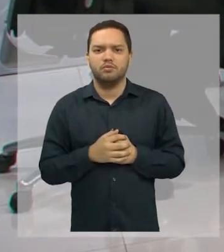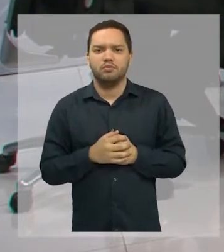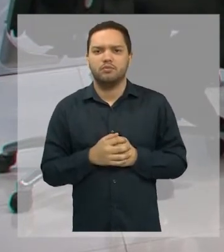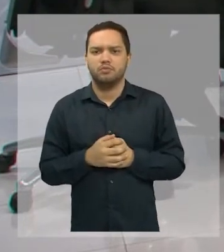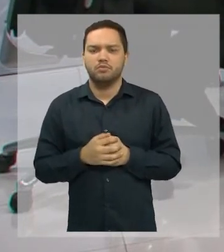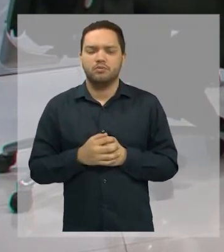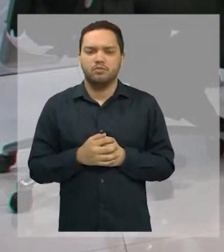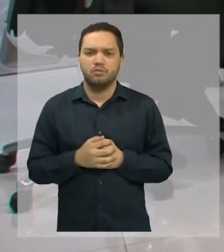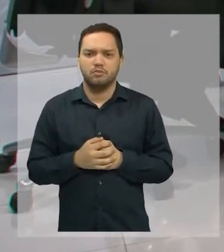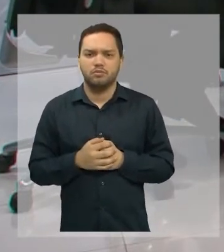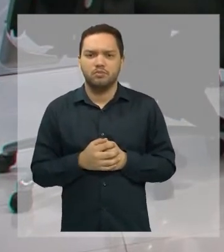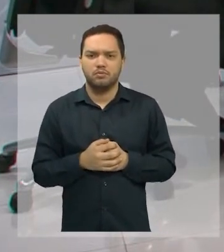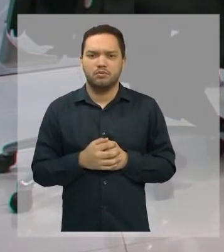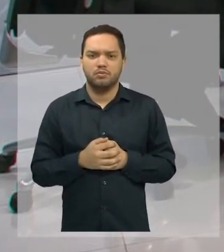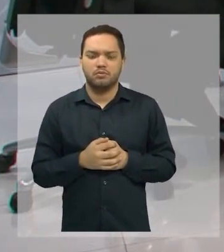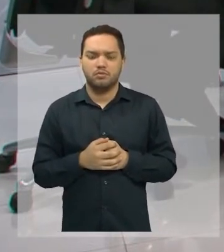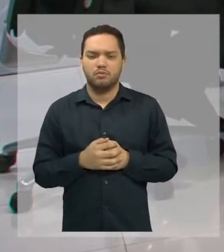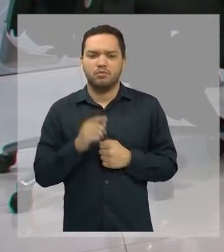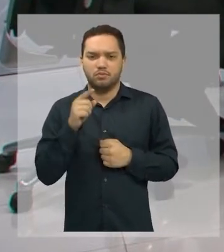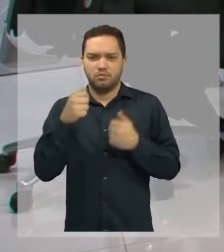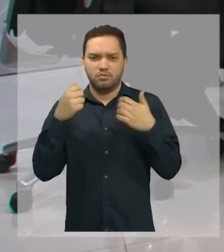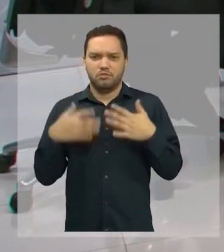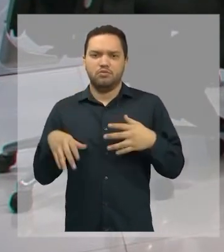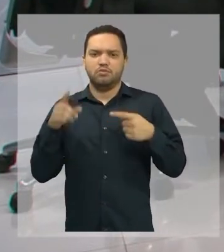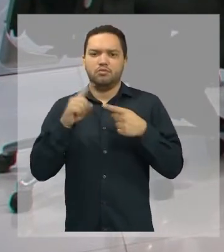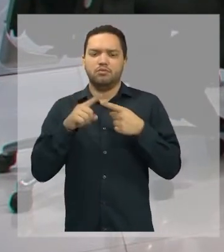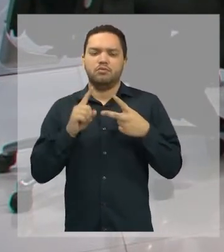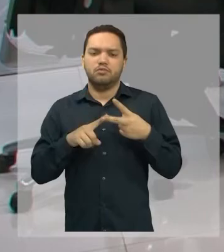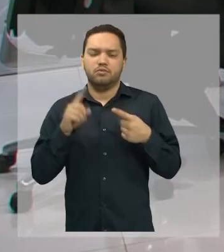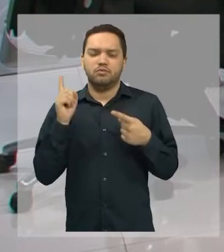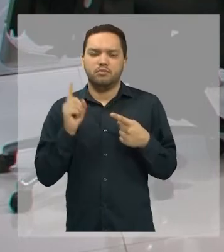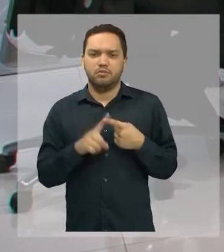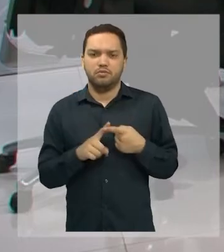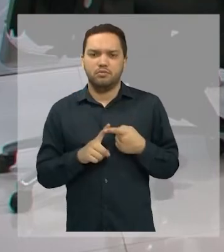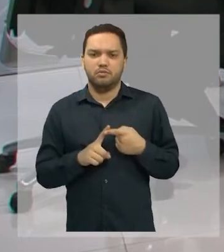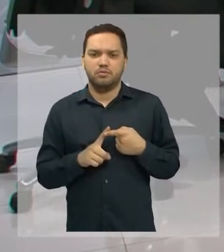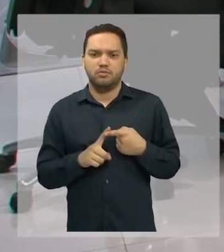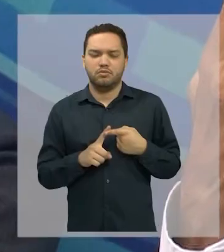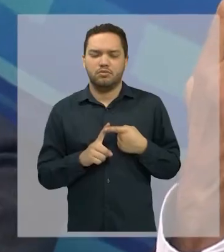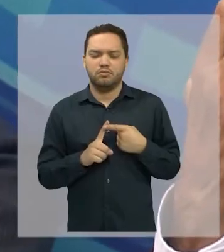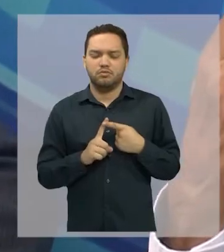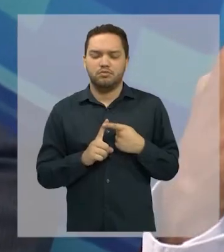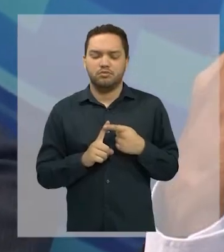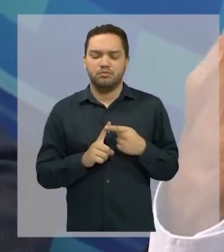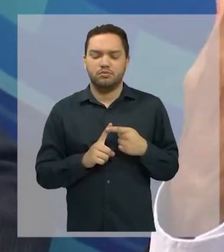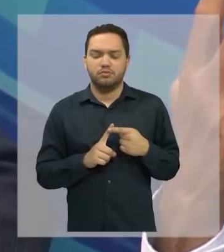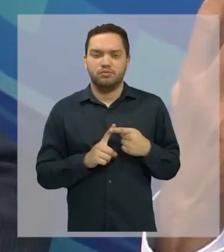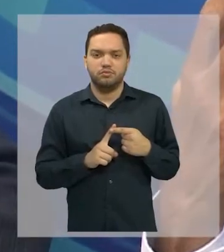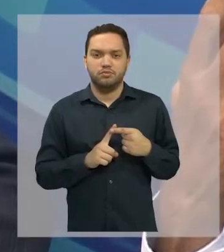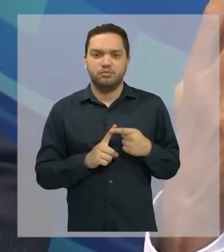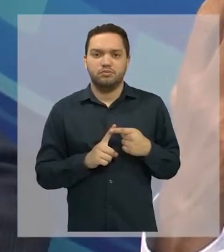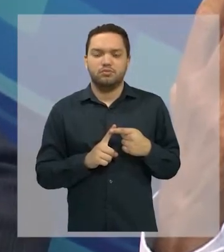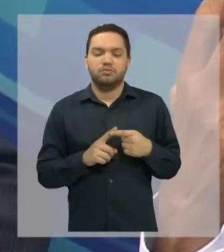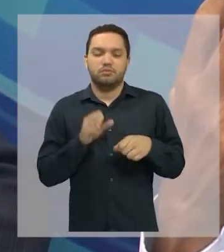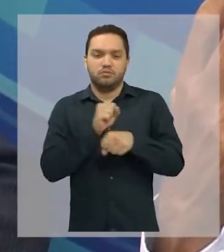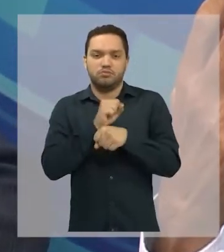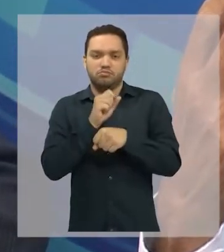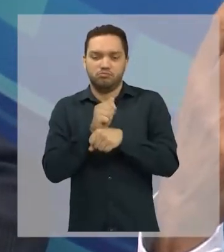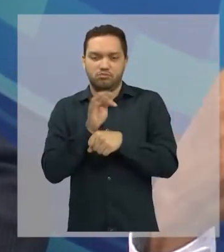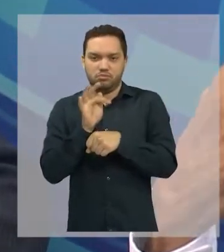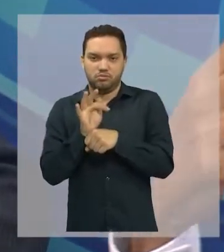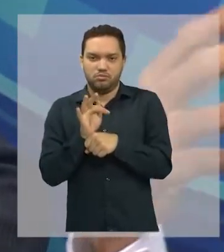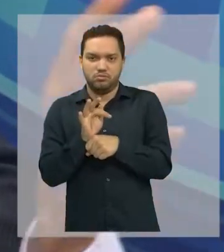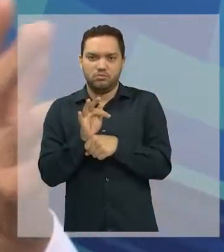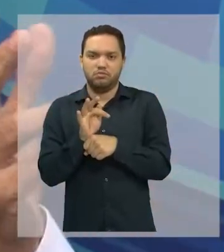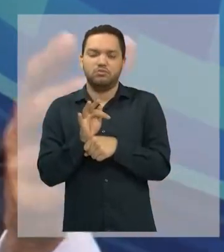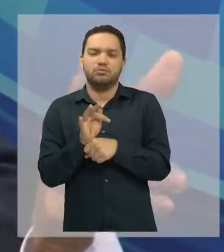hesitação diante de duas coisas que você colocou aí. Uma é que aspirar a um tribunal superior